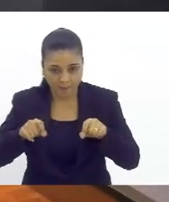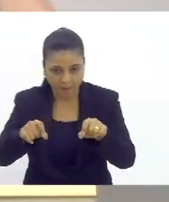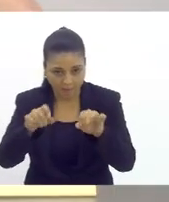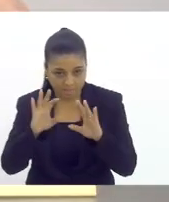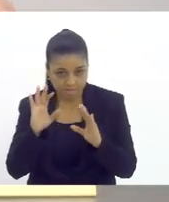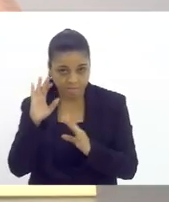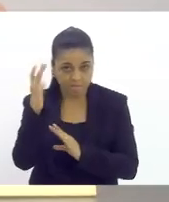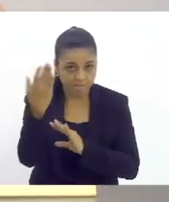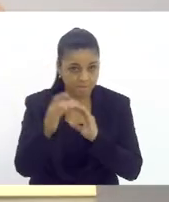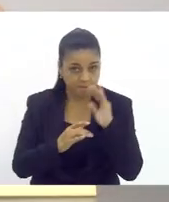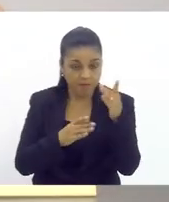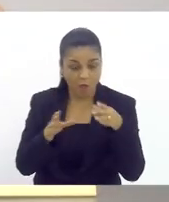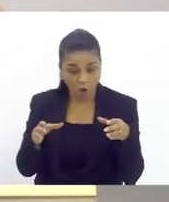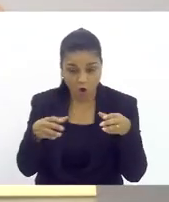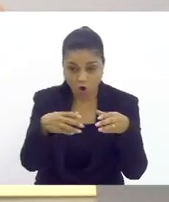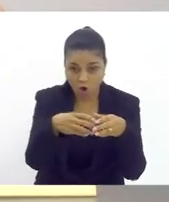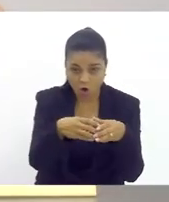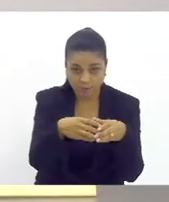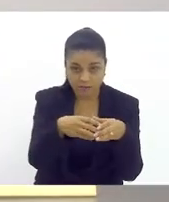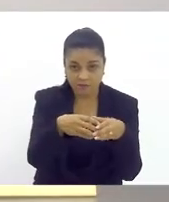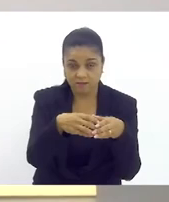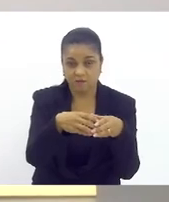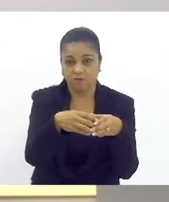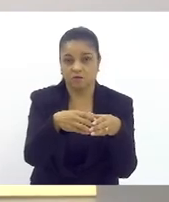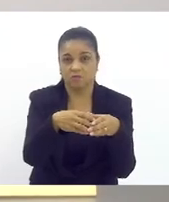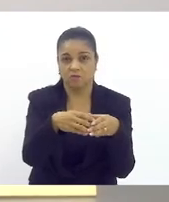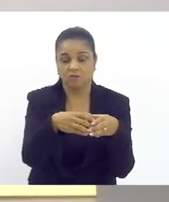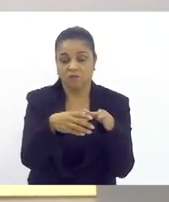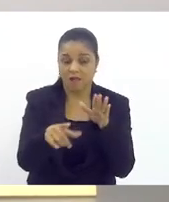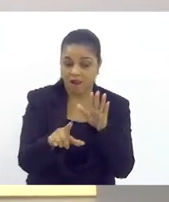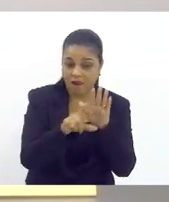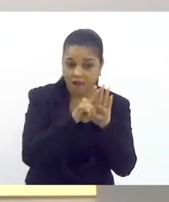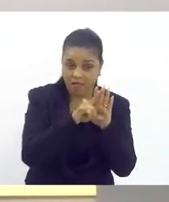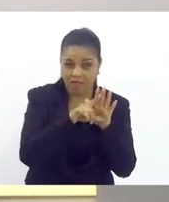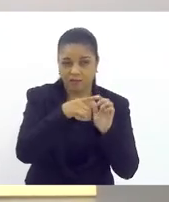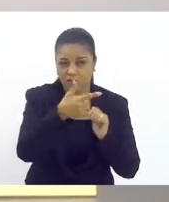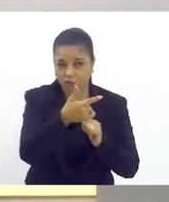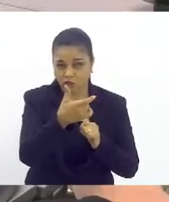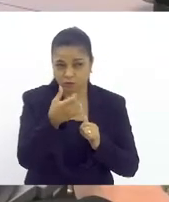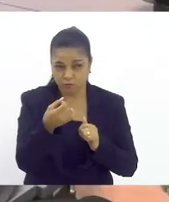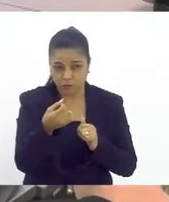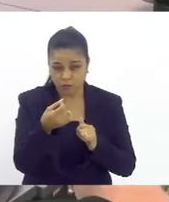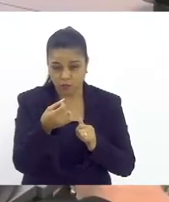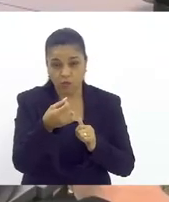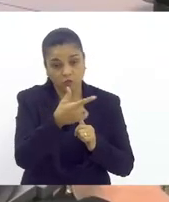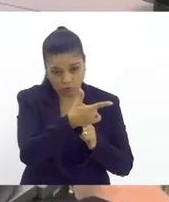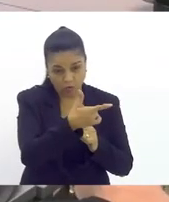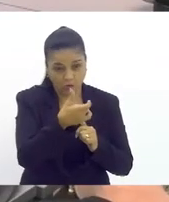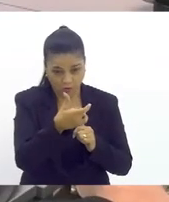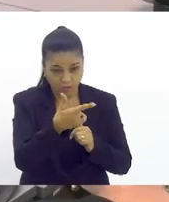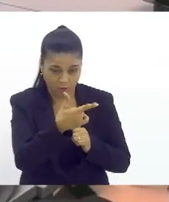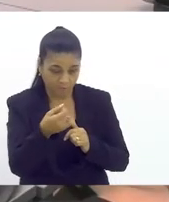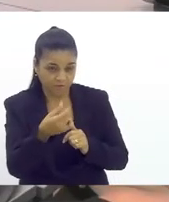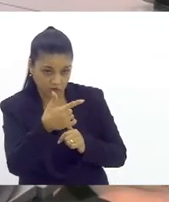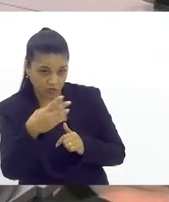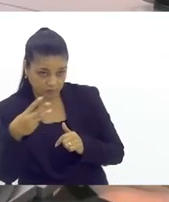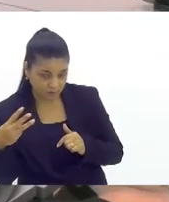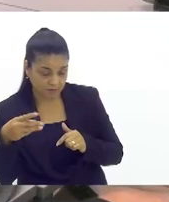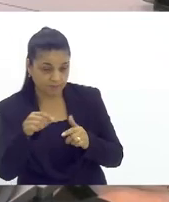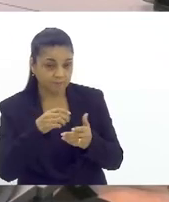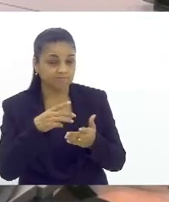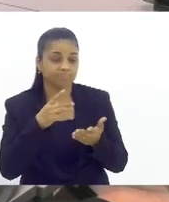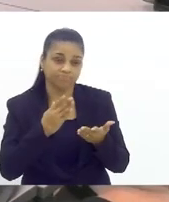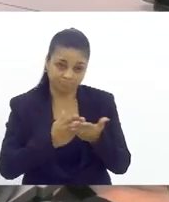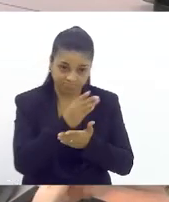aquela comissão que estabelecida na lei aprovada em 2023 ela Fala especificamente sobre